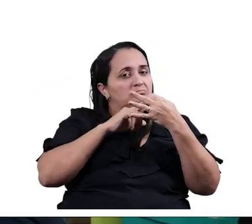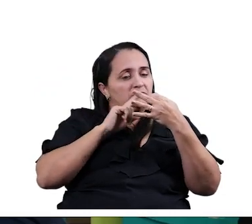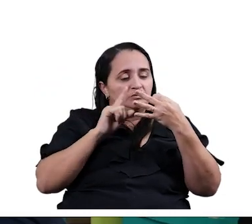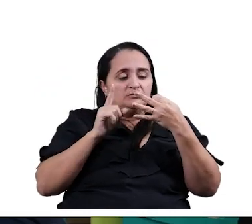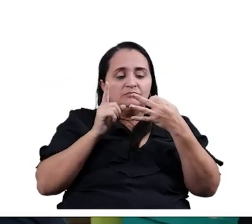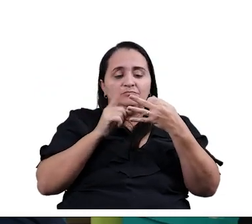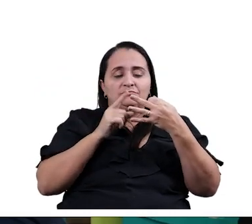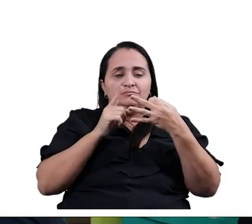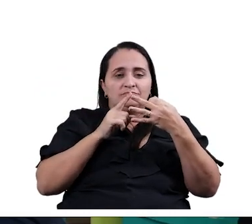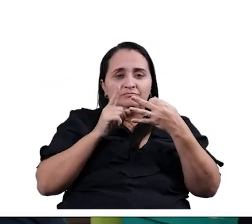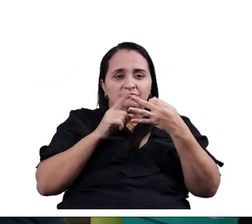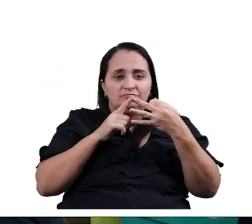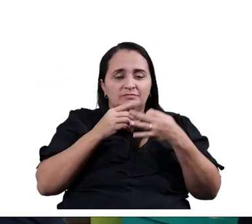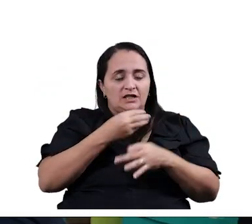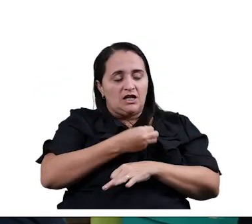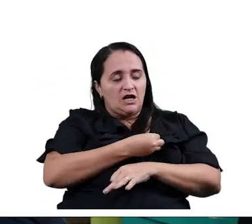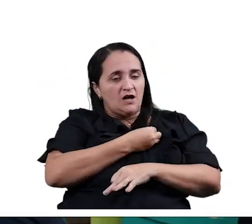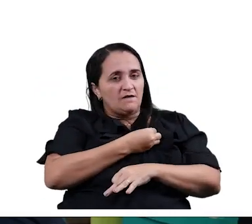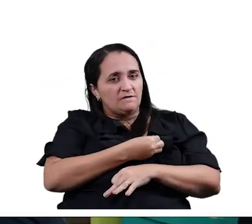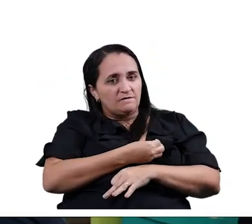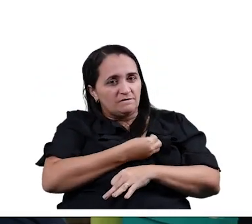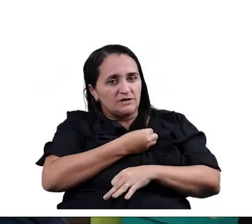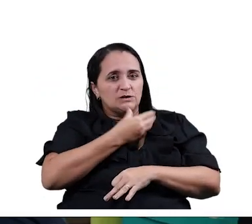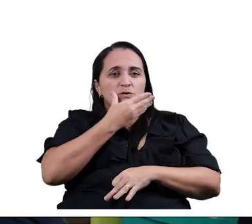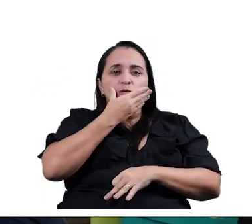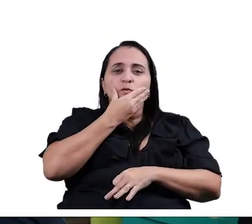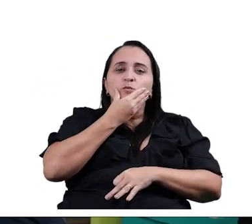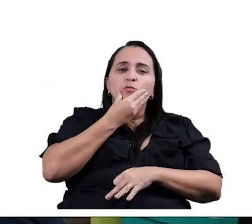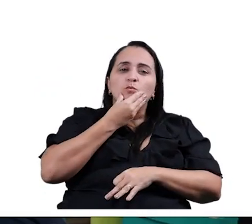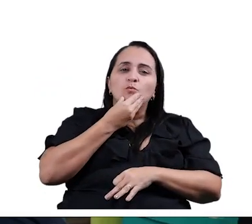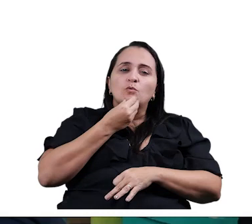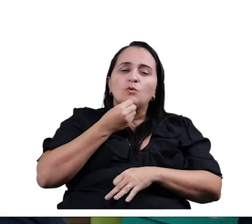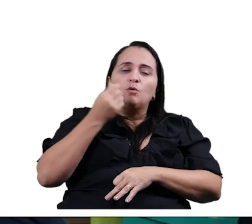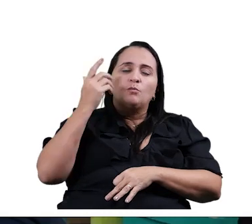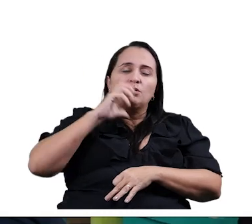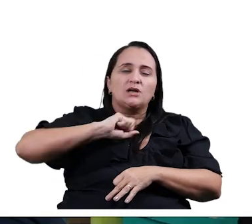de Oscar, recordista mundial em